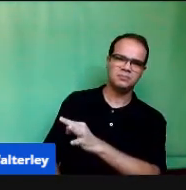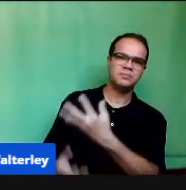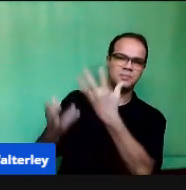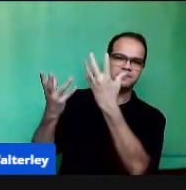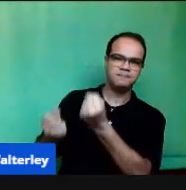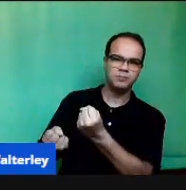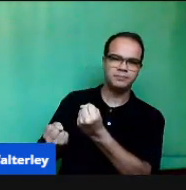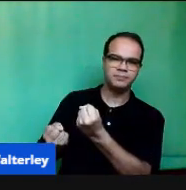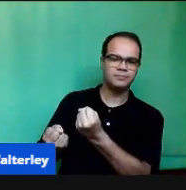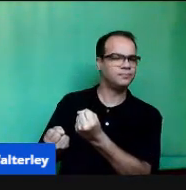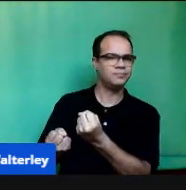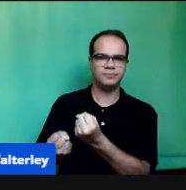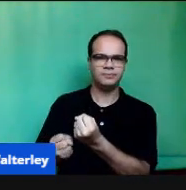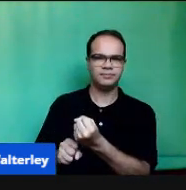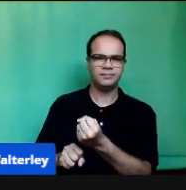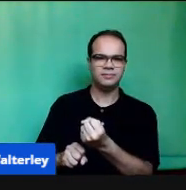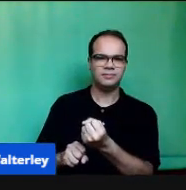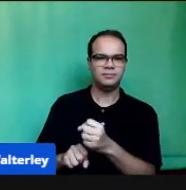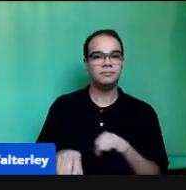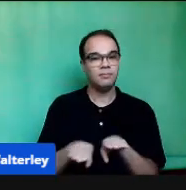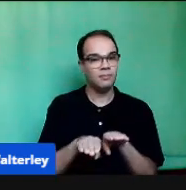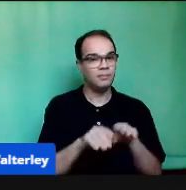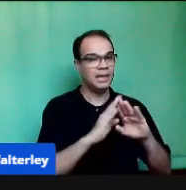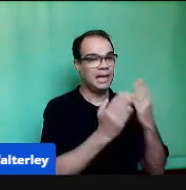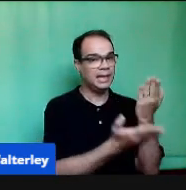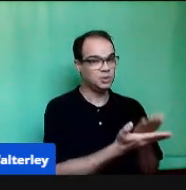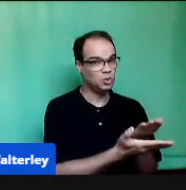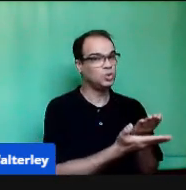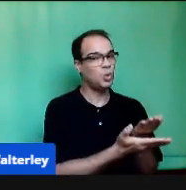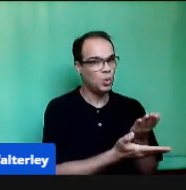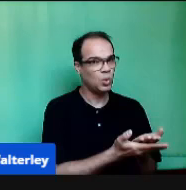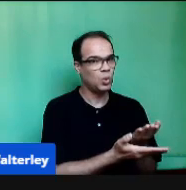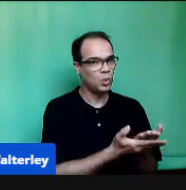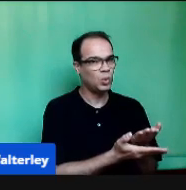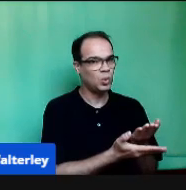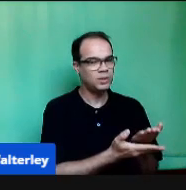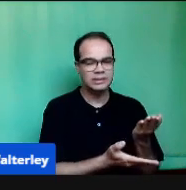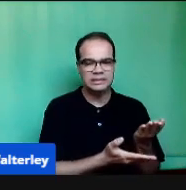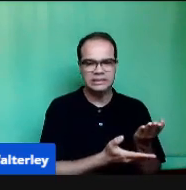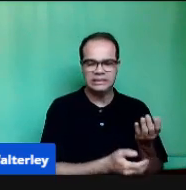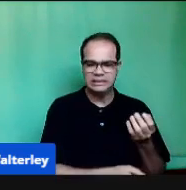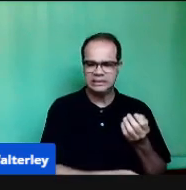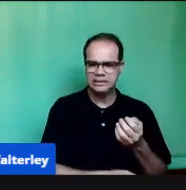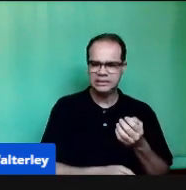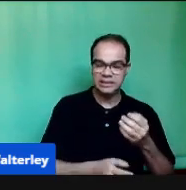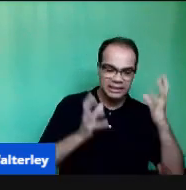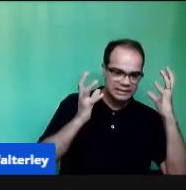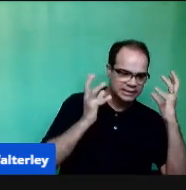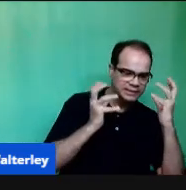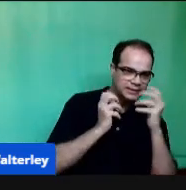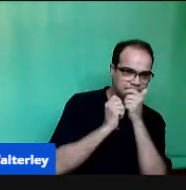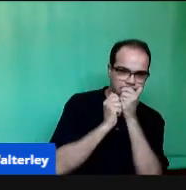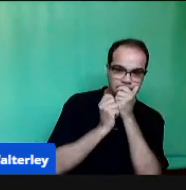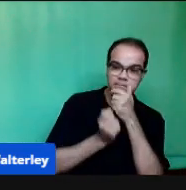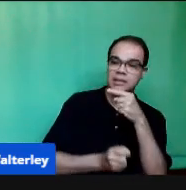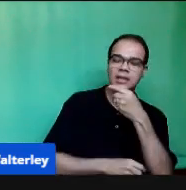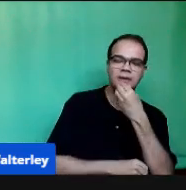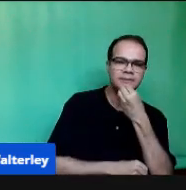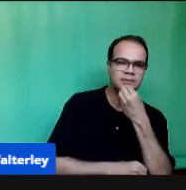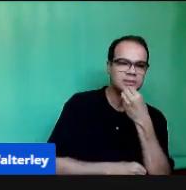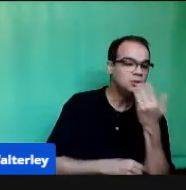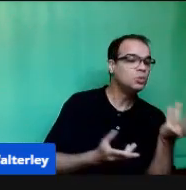a família, a própria escola tem dificuldades de saber como trata essas situações. E ainda que a gente